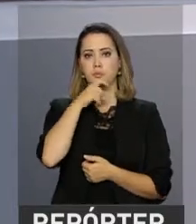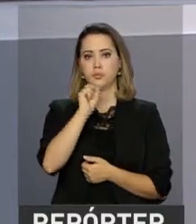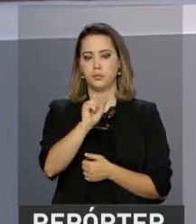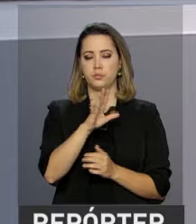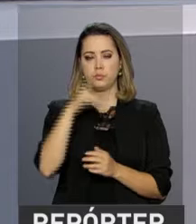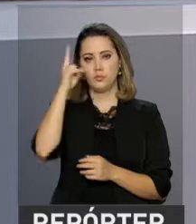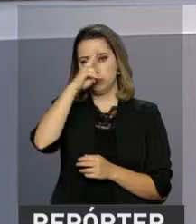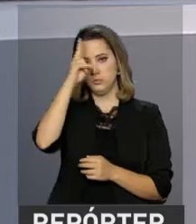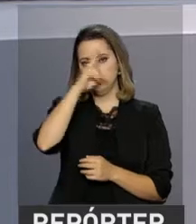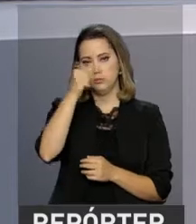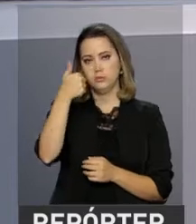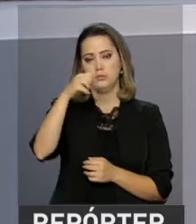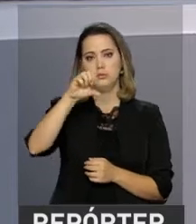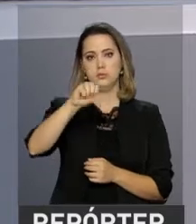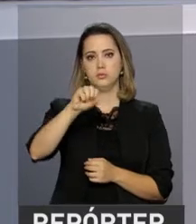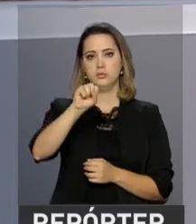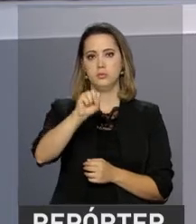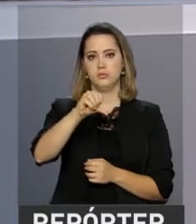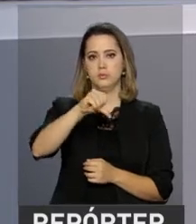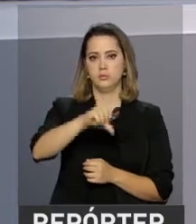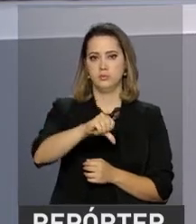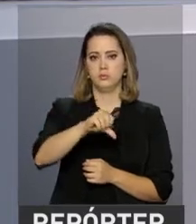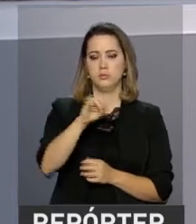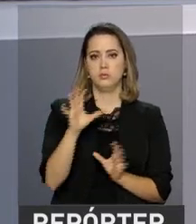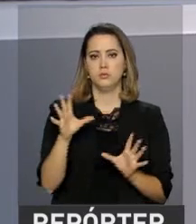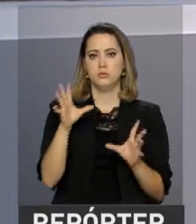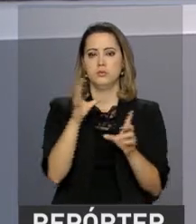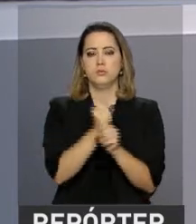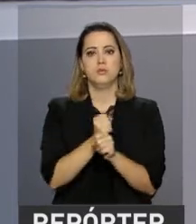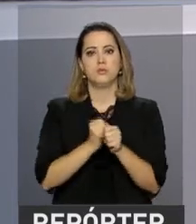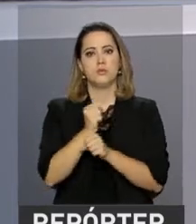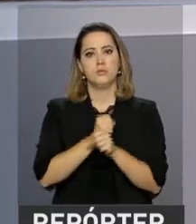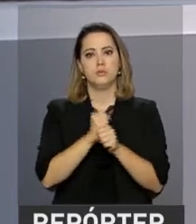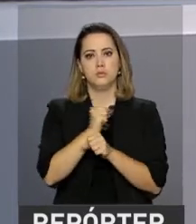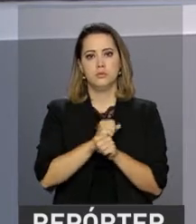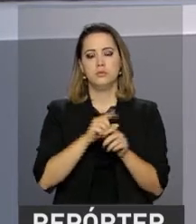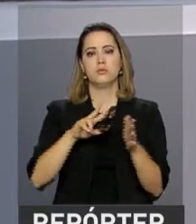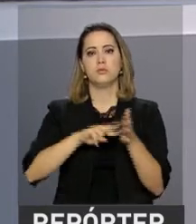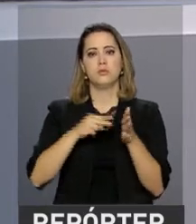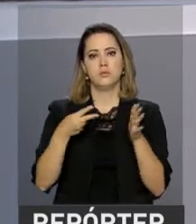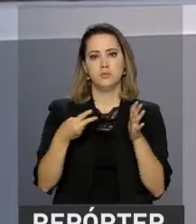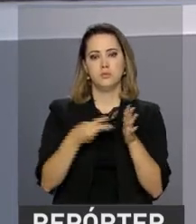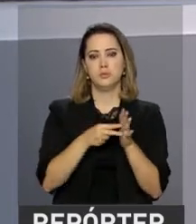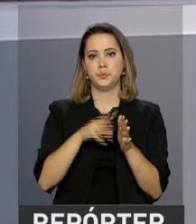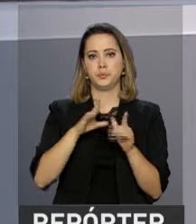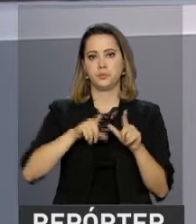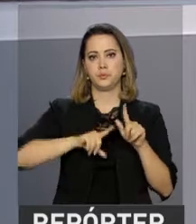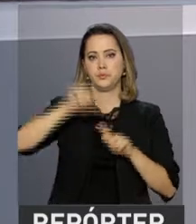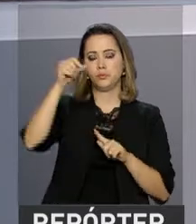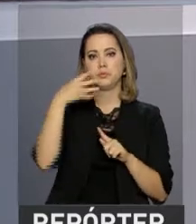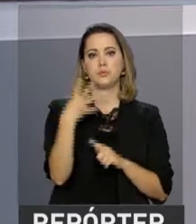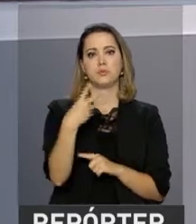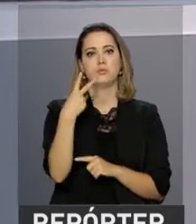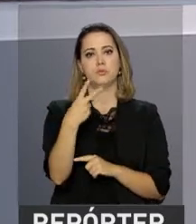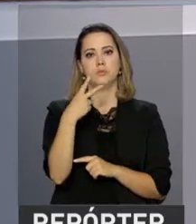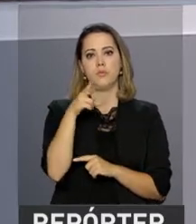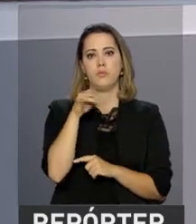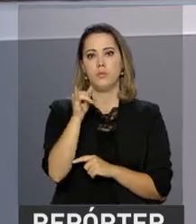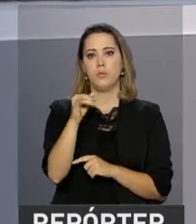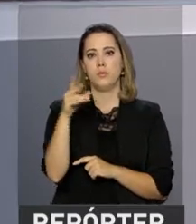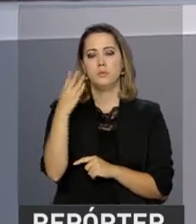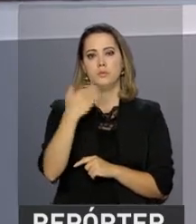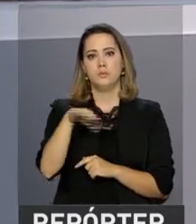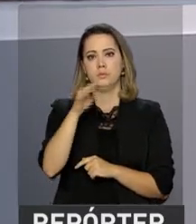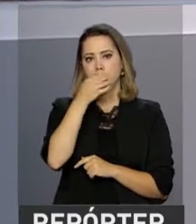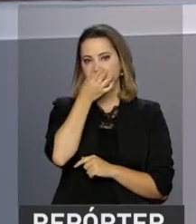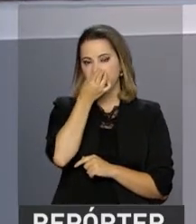que começou em 1989 o acumulado do ano já registra um superávit de 42 milhões e meio de dólares